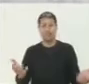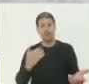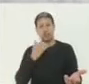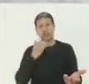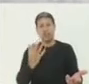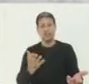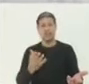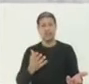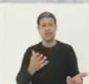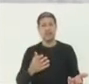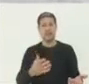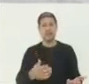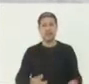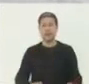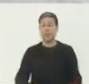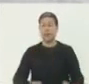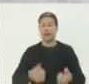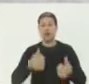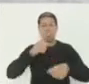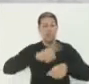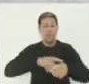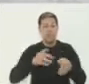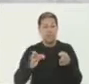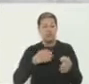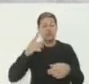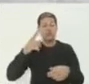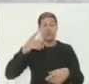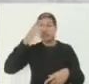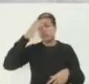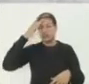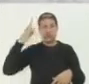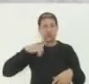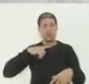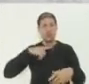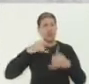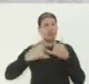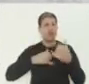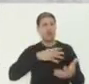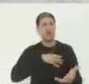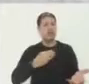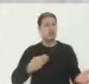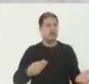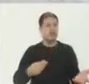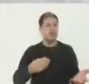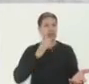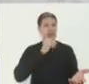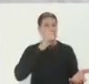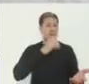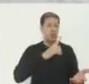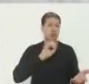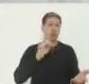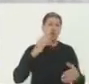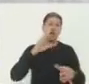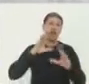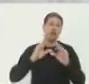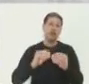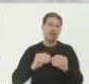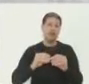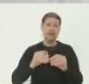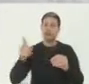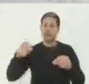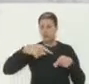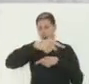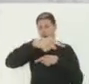momento que o munícipe tem para fazer uma diversão com o filho ou é no final de semana ou é a noite então o campinho iluminado